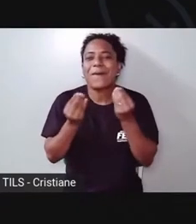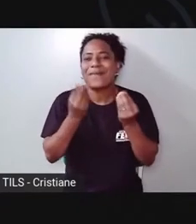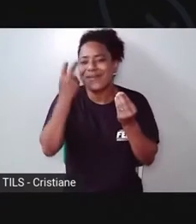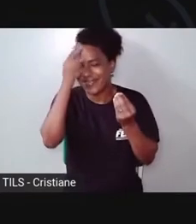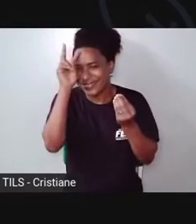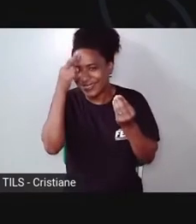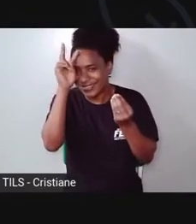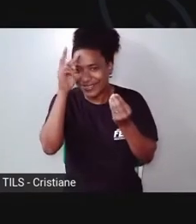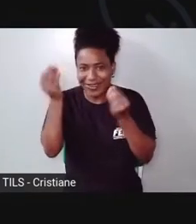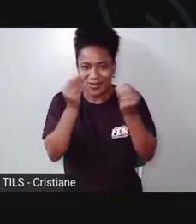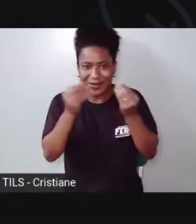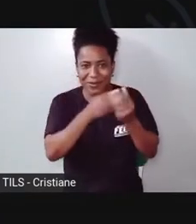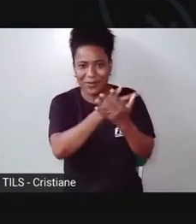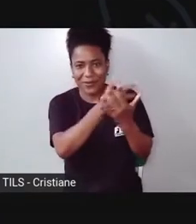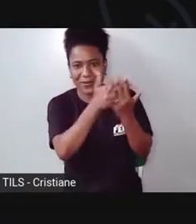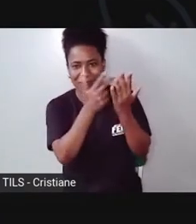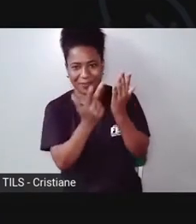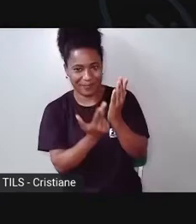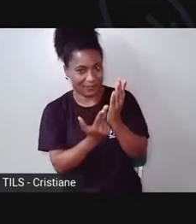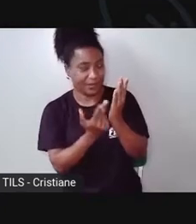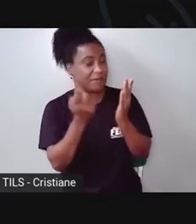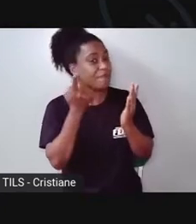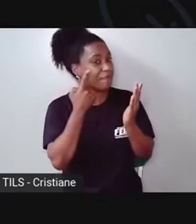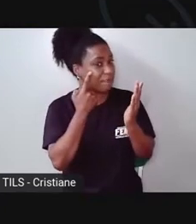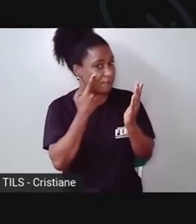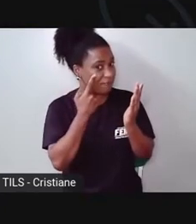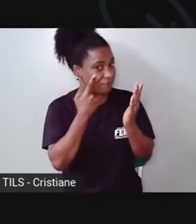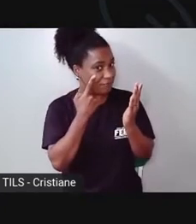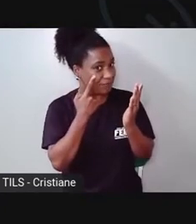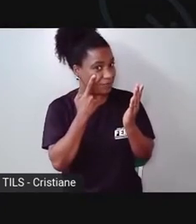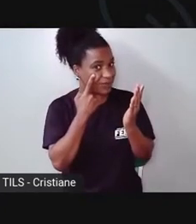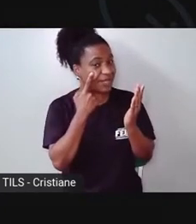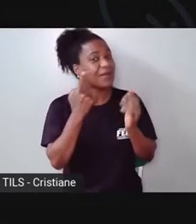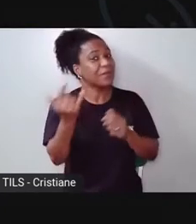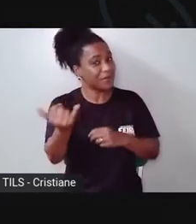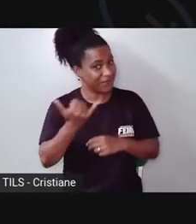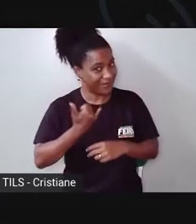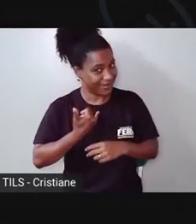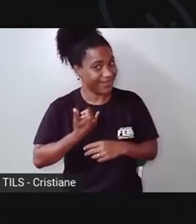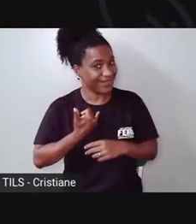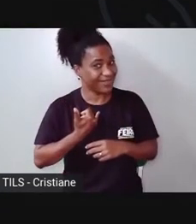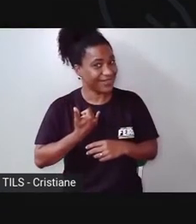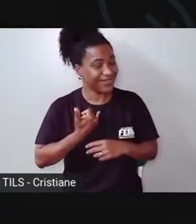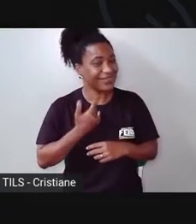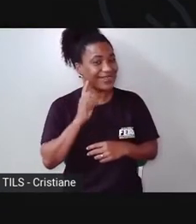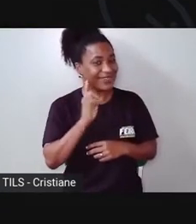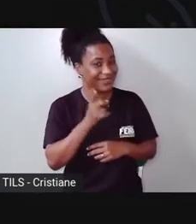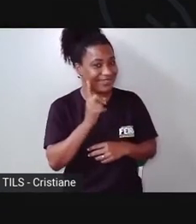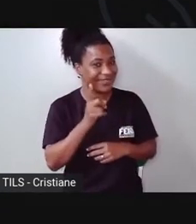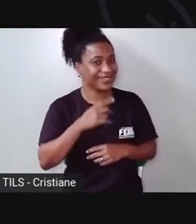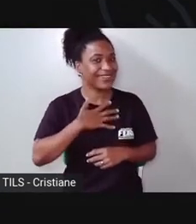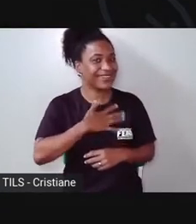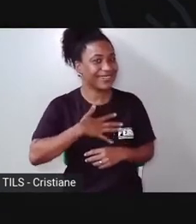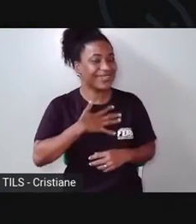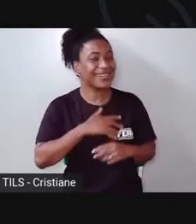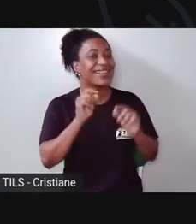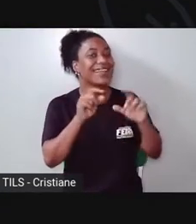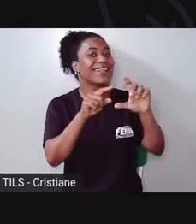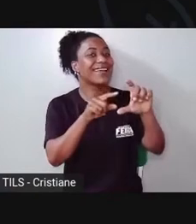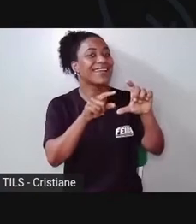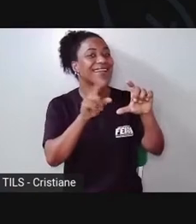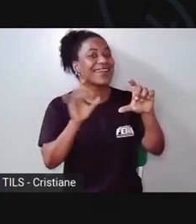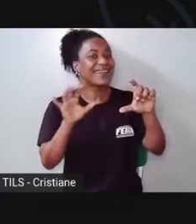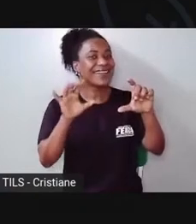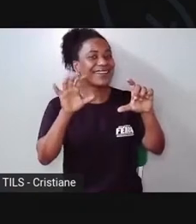história vamos lá eu quero que vocês me contem em nada quem é que foi a dona aranha